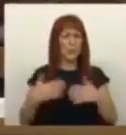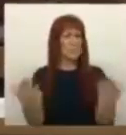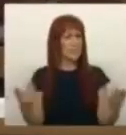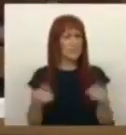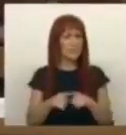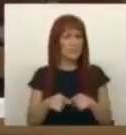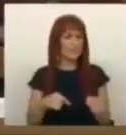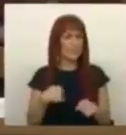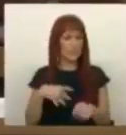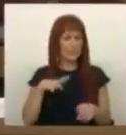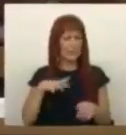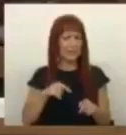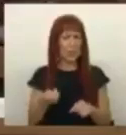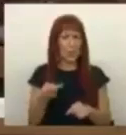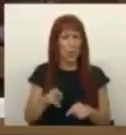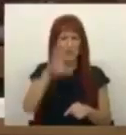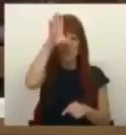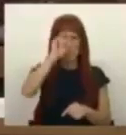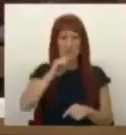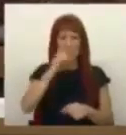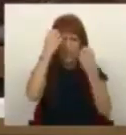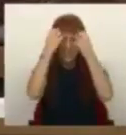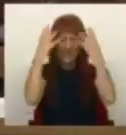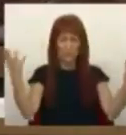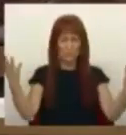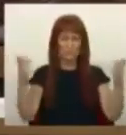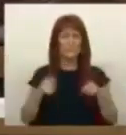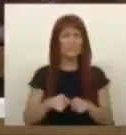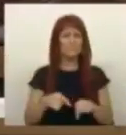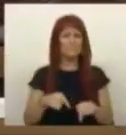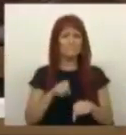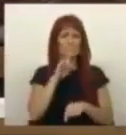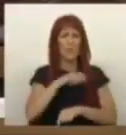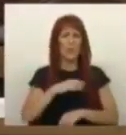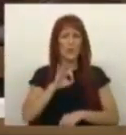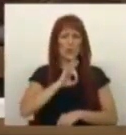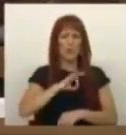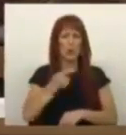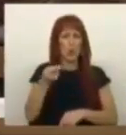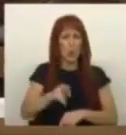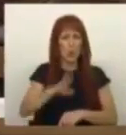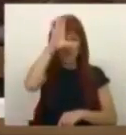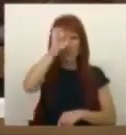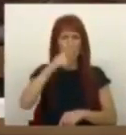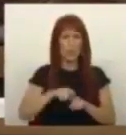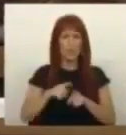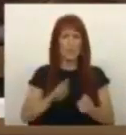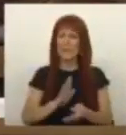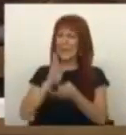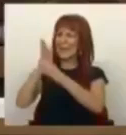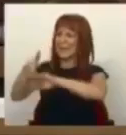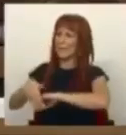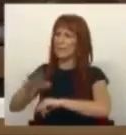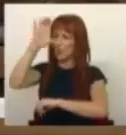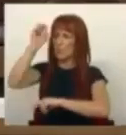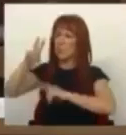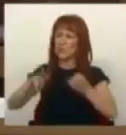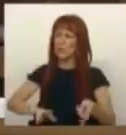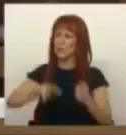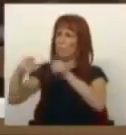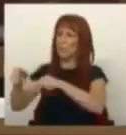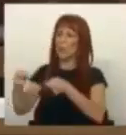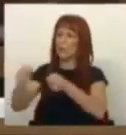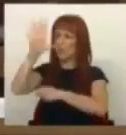tem que fugir agora ministro mário centeno e a hipótese do senhor smith transitar diretamente no instagram diferença de